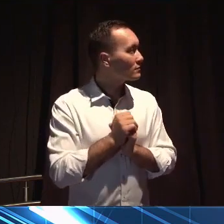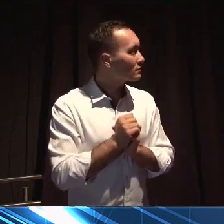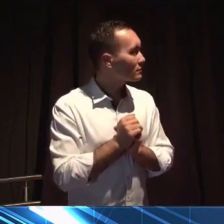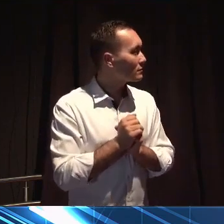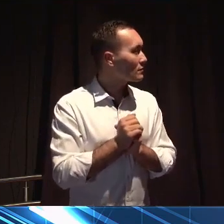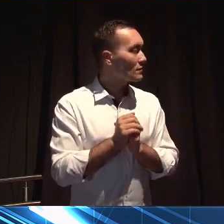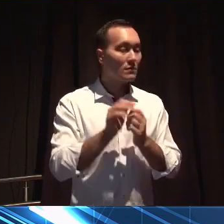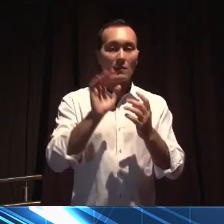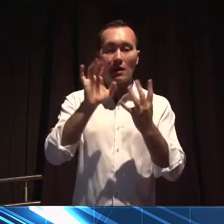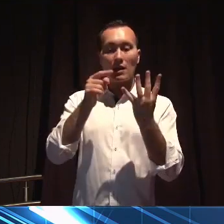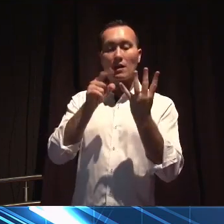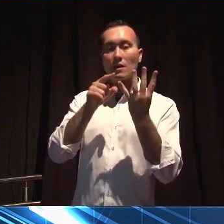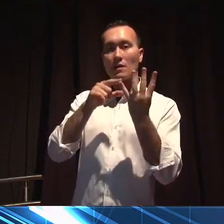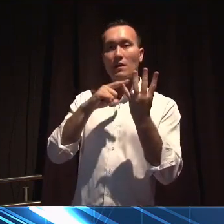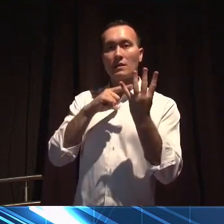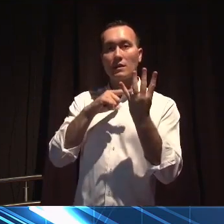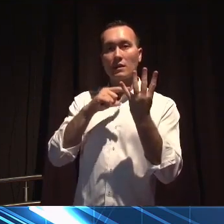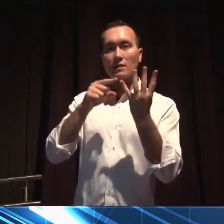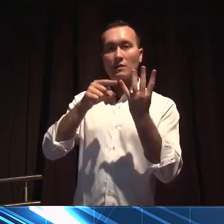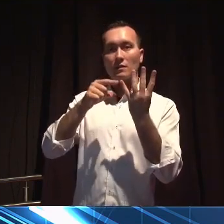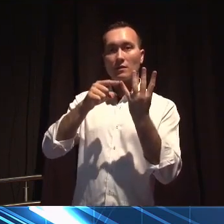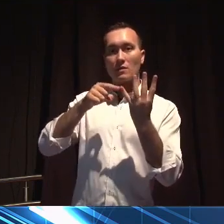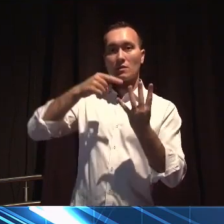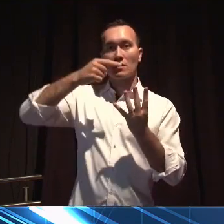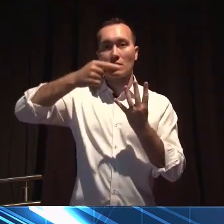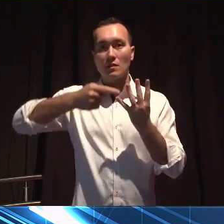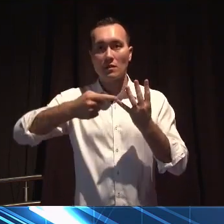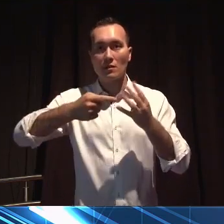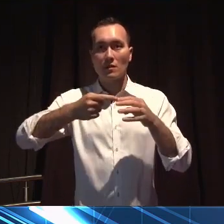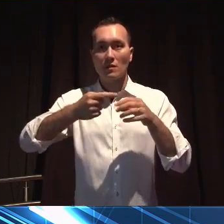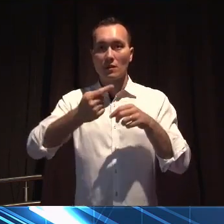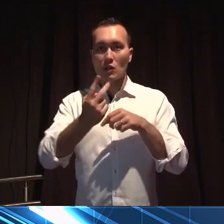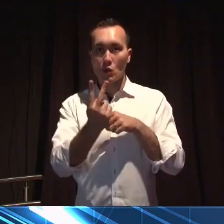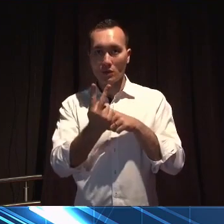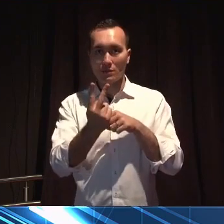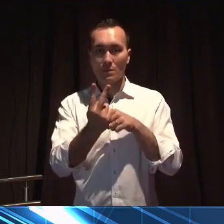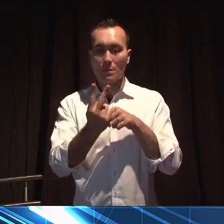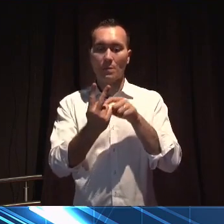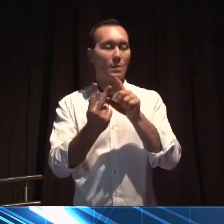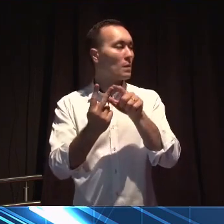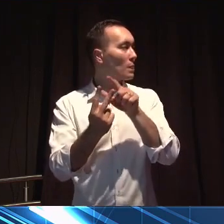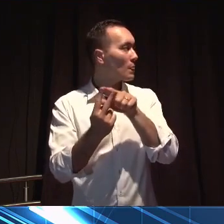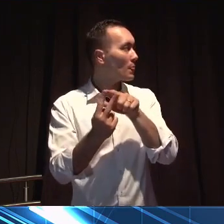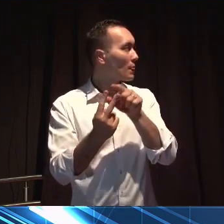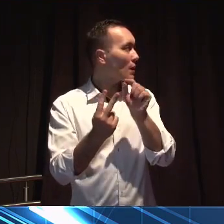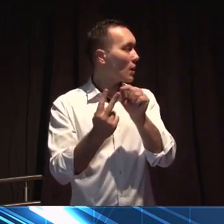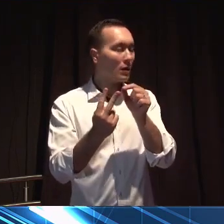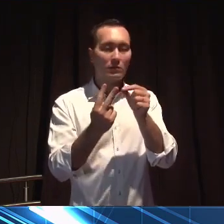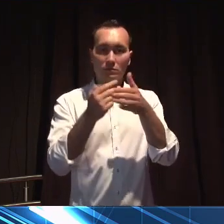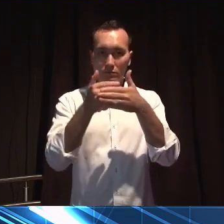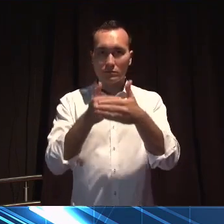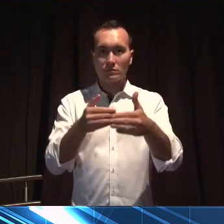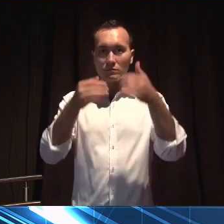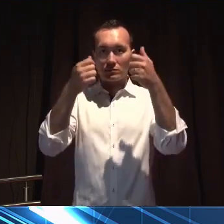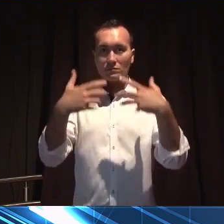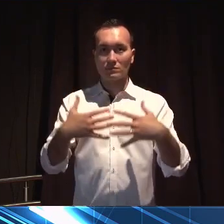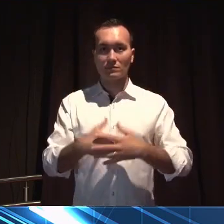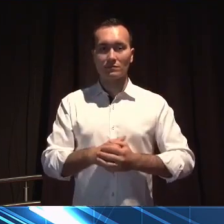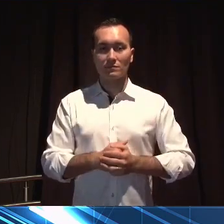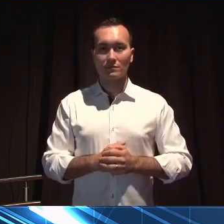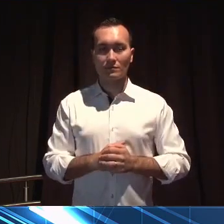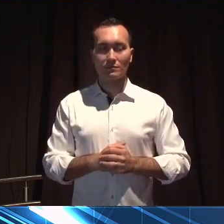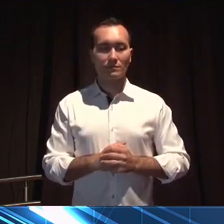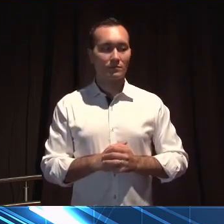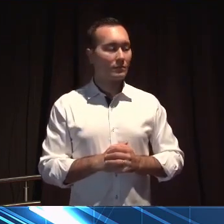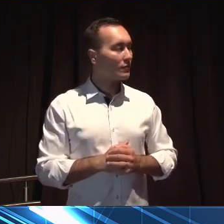Lambda depende, que é autenticação e storage, que também são feitos com Node.js, então eu vou falar um pouco deles agora. O serviço de